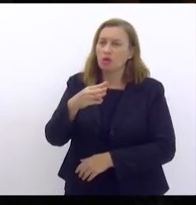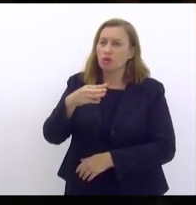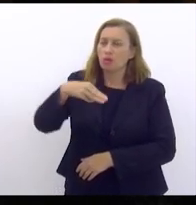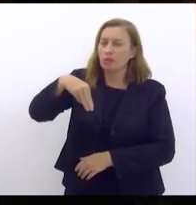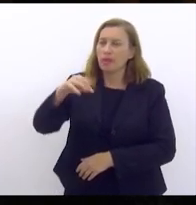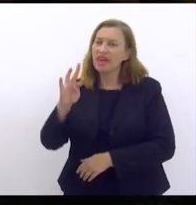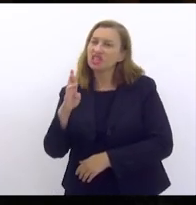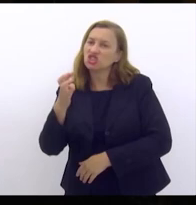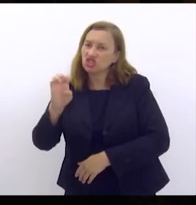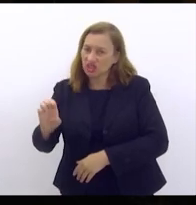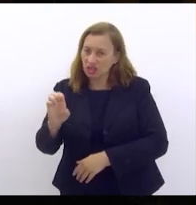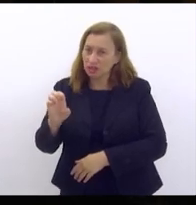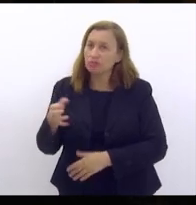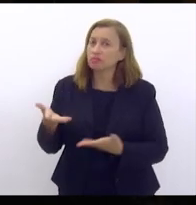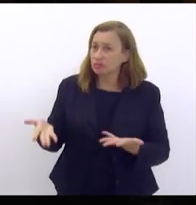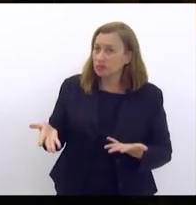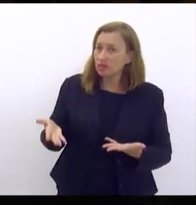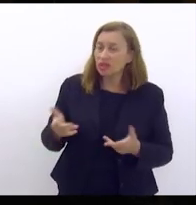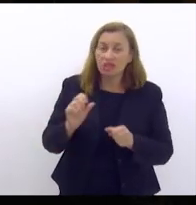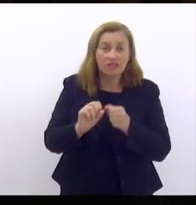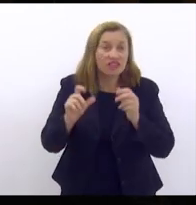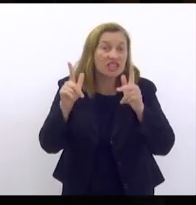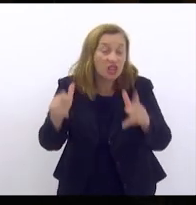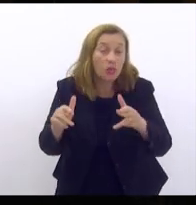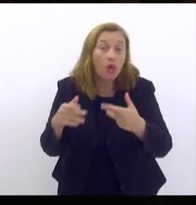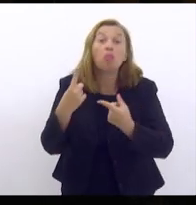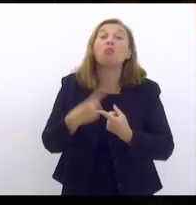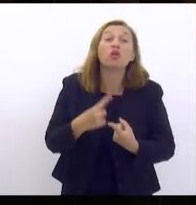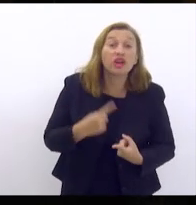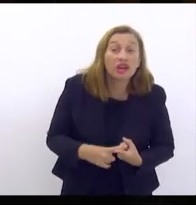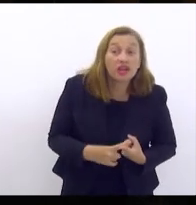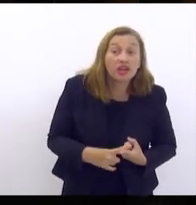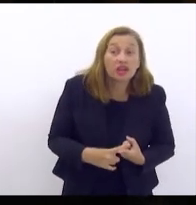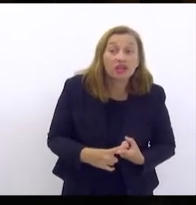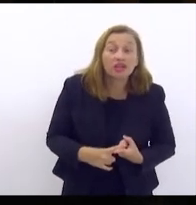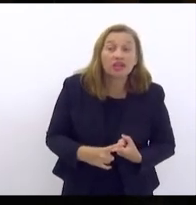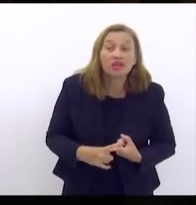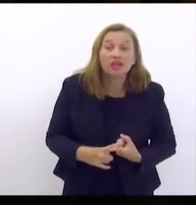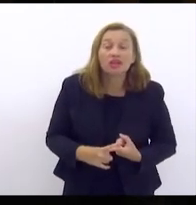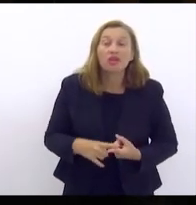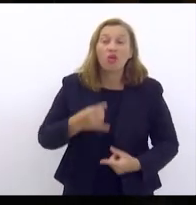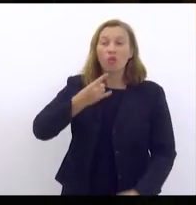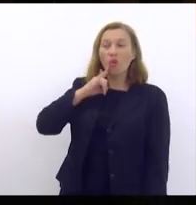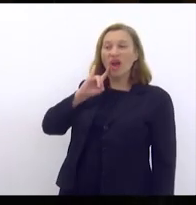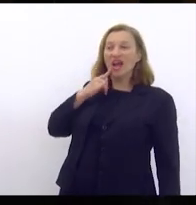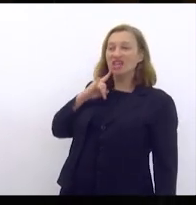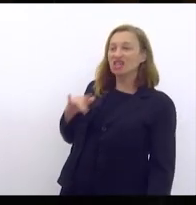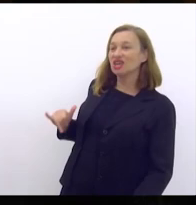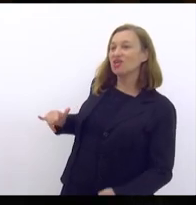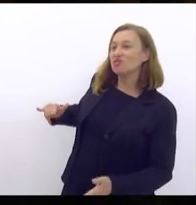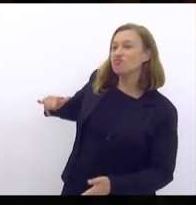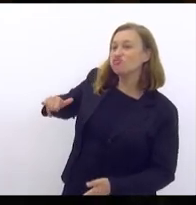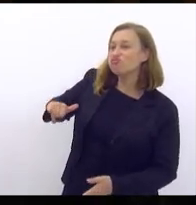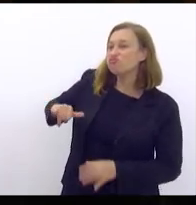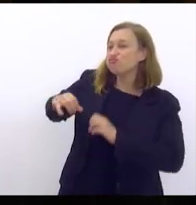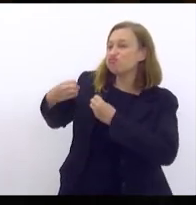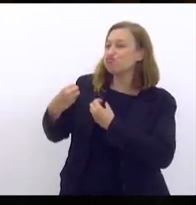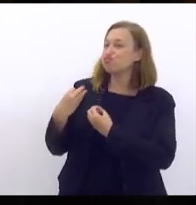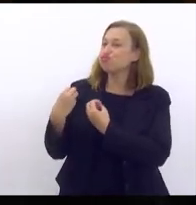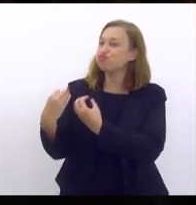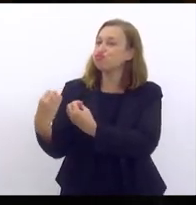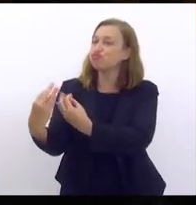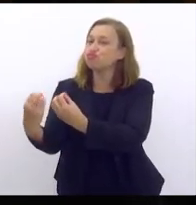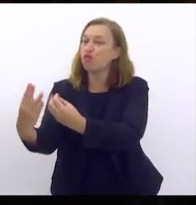E está fazendo igualzinho. Porque o cachaceiro viaja o mundo inteiro às nossas